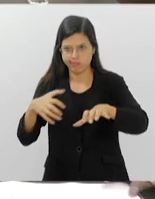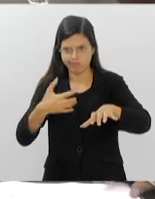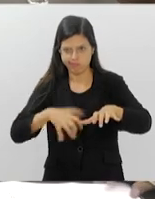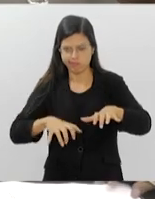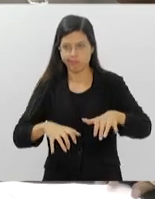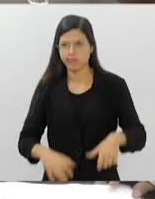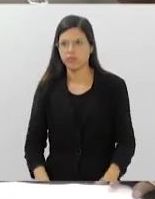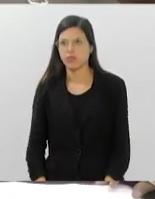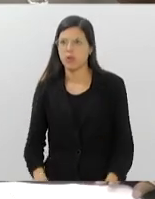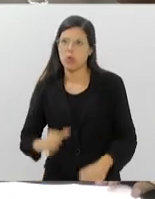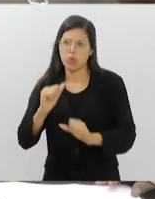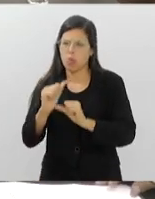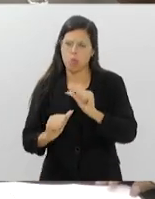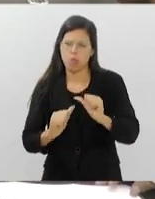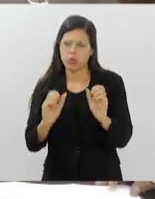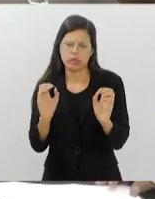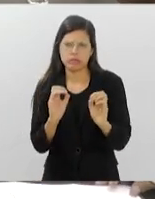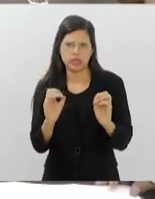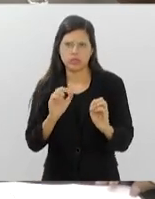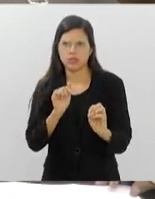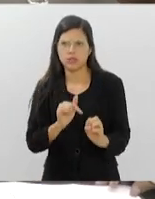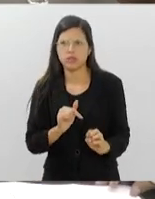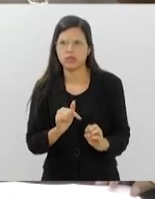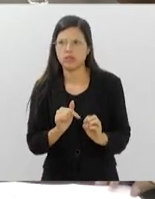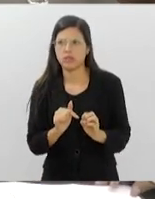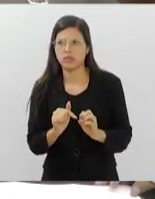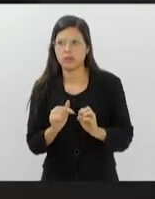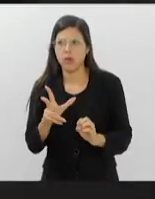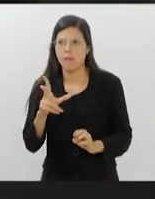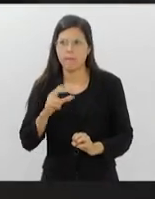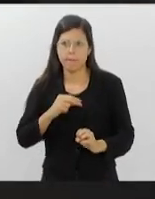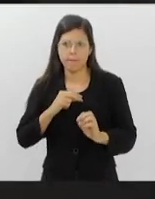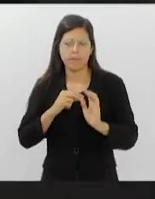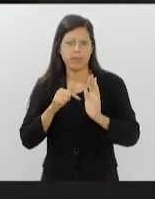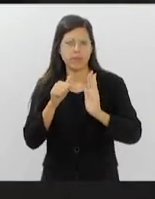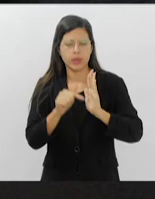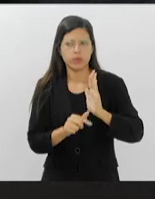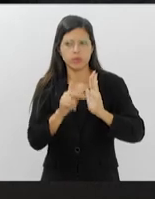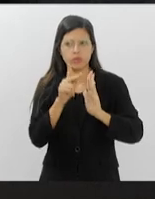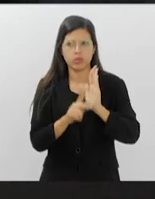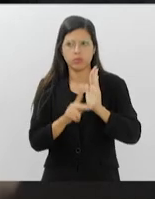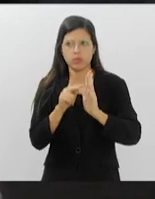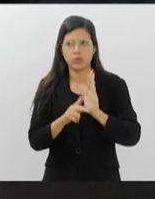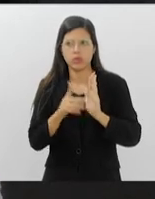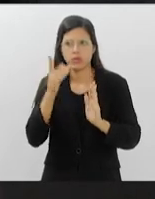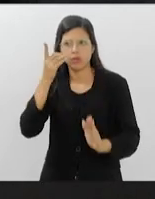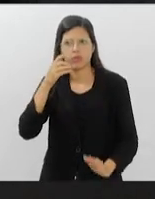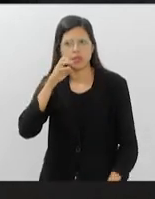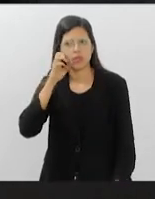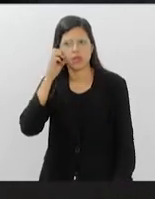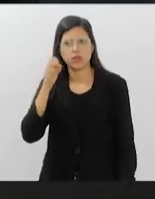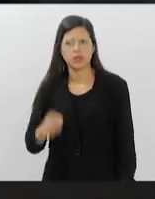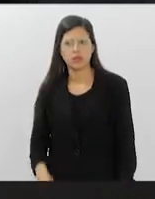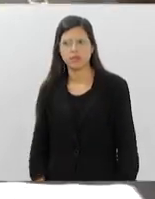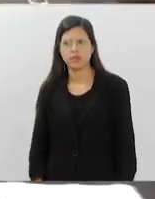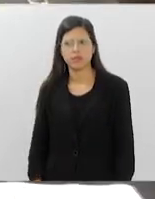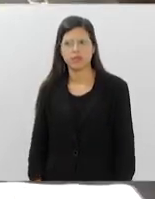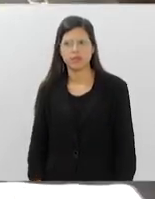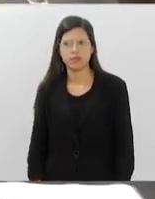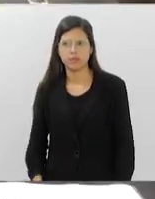O que não altera nada o mérito do projeto da deputada Takimoto. Deputado Cozzolino.